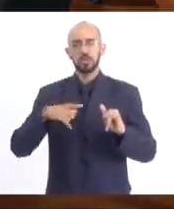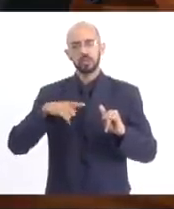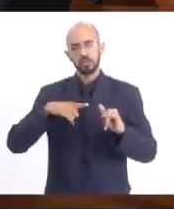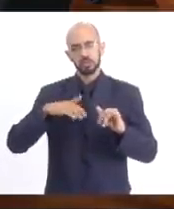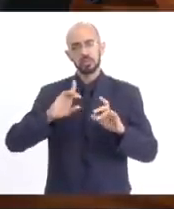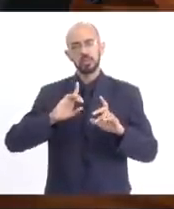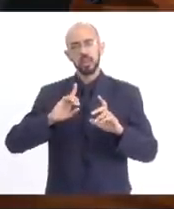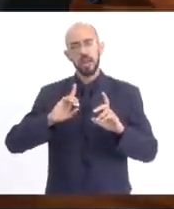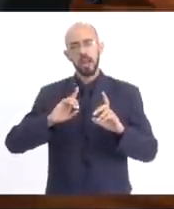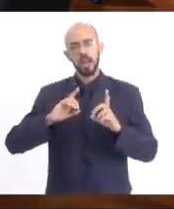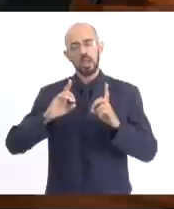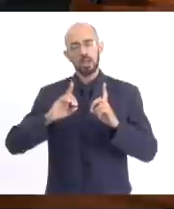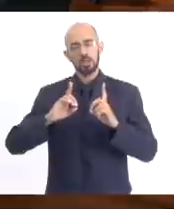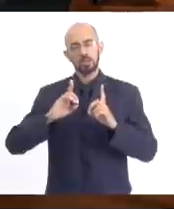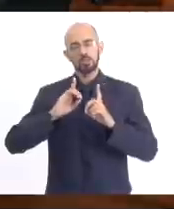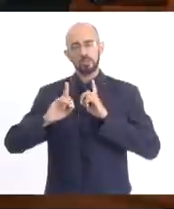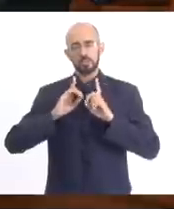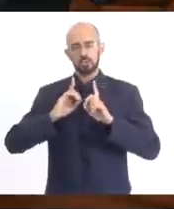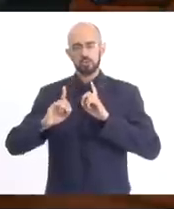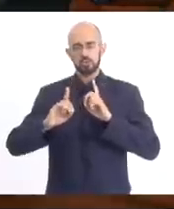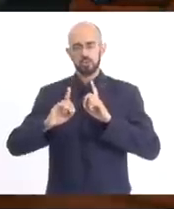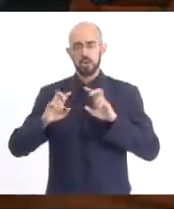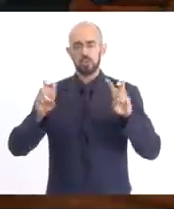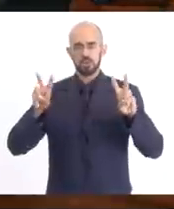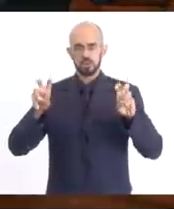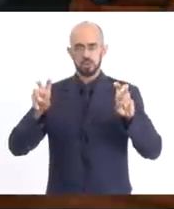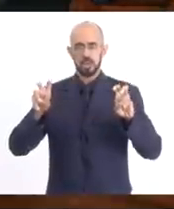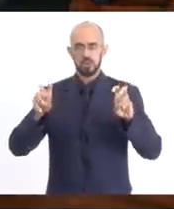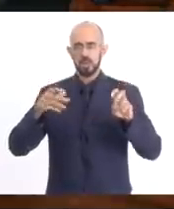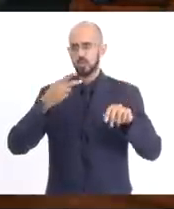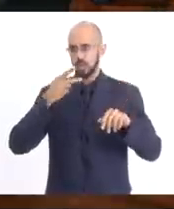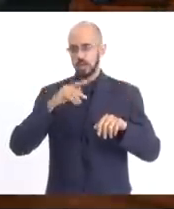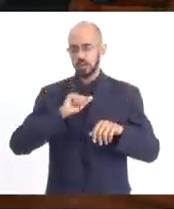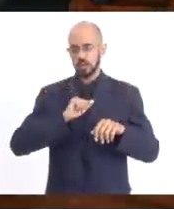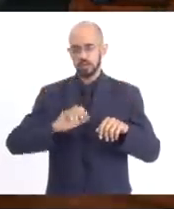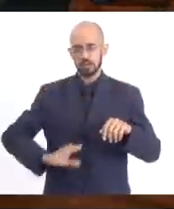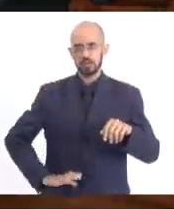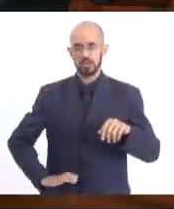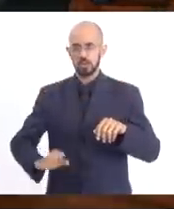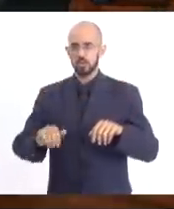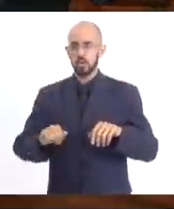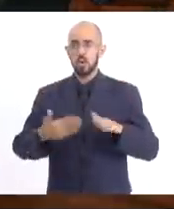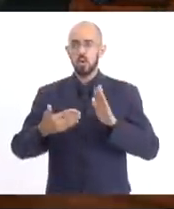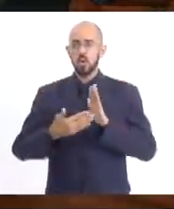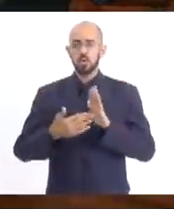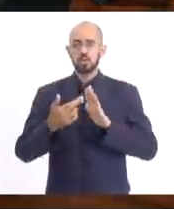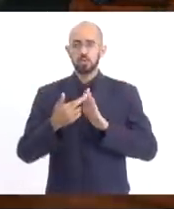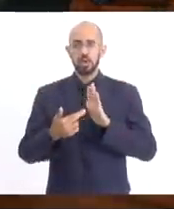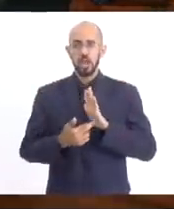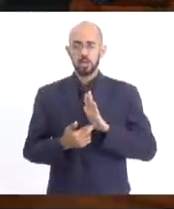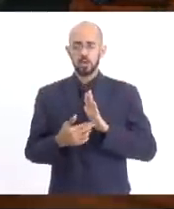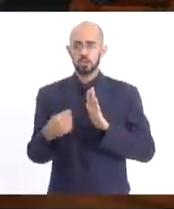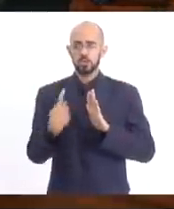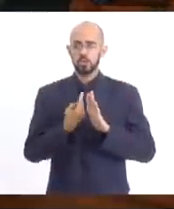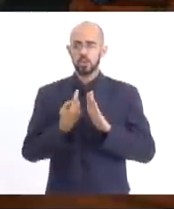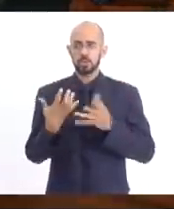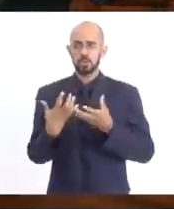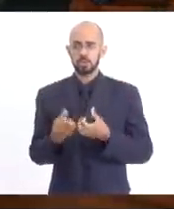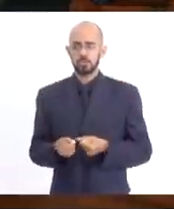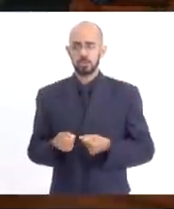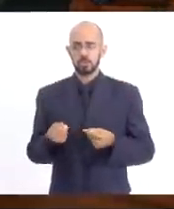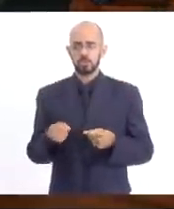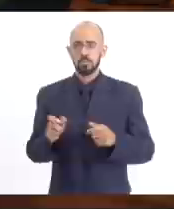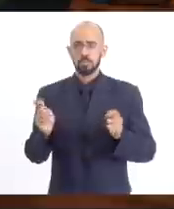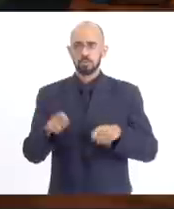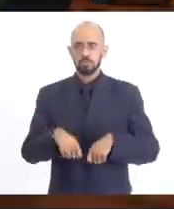nesse tema, mas eu falei hoje com o presidente André Siciliano sobre isso. O último relatório que nós recebemos a respeito da